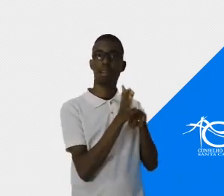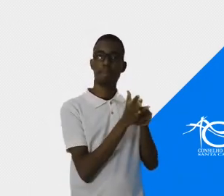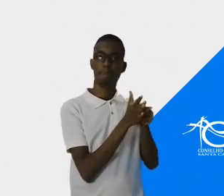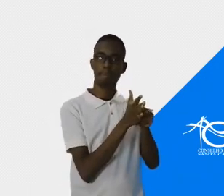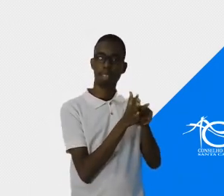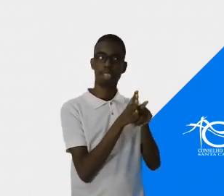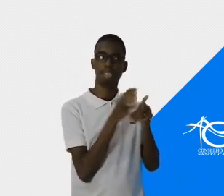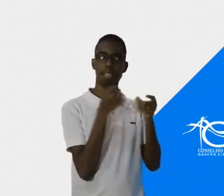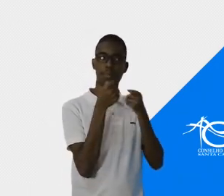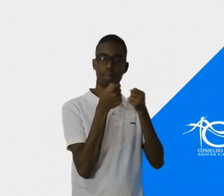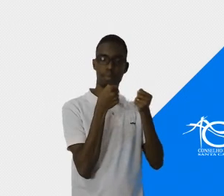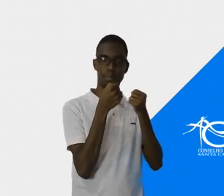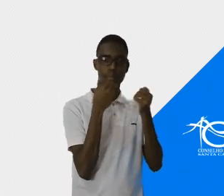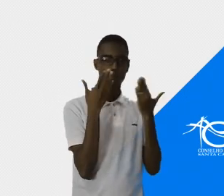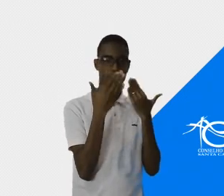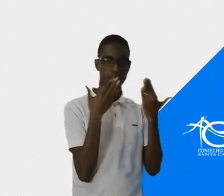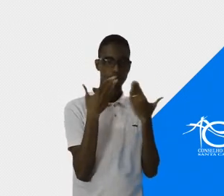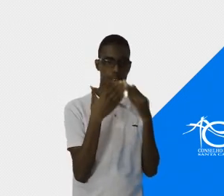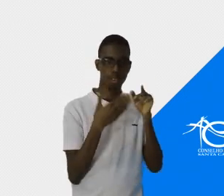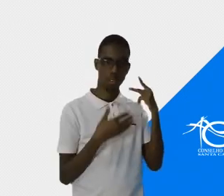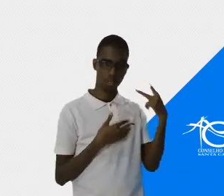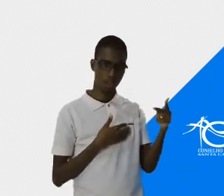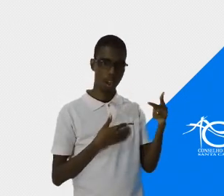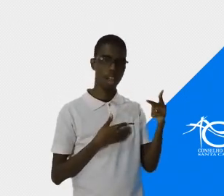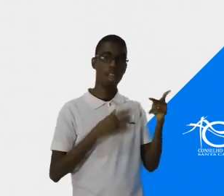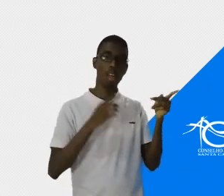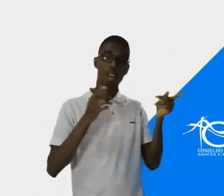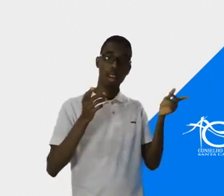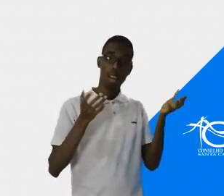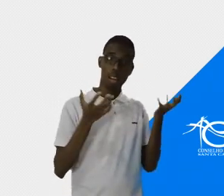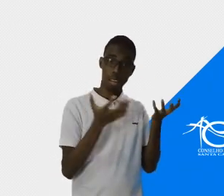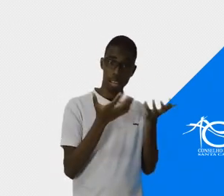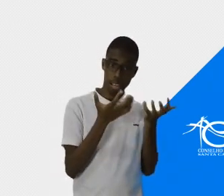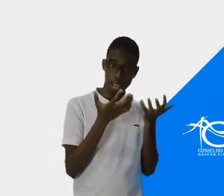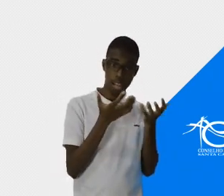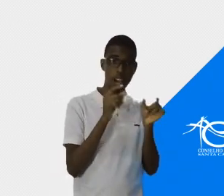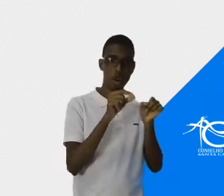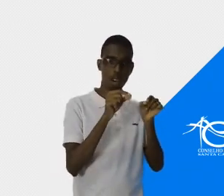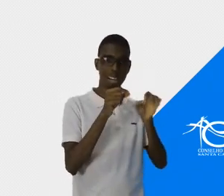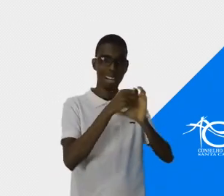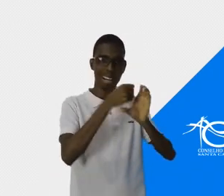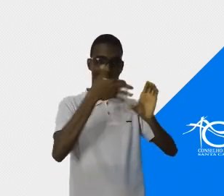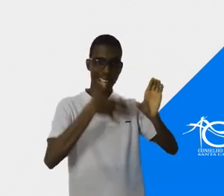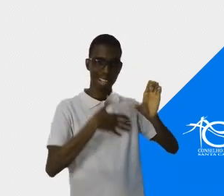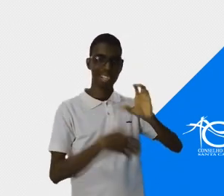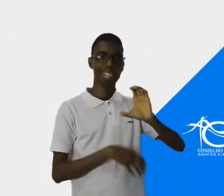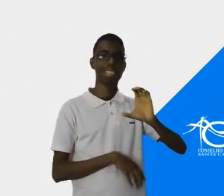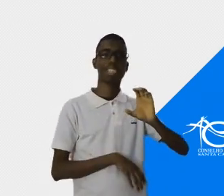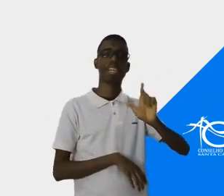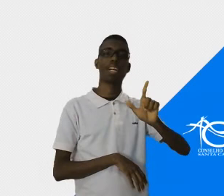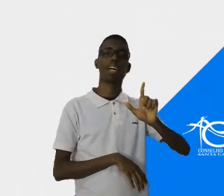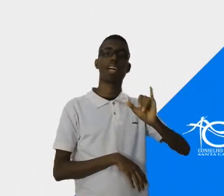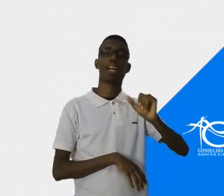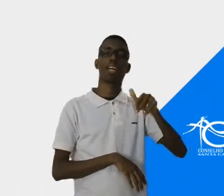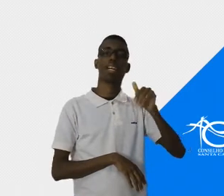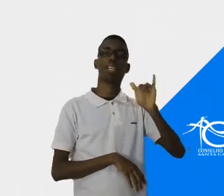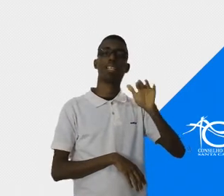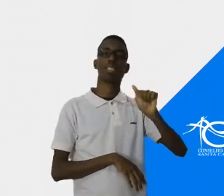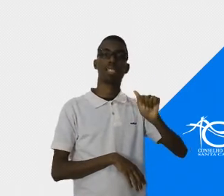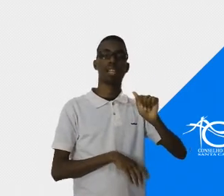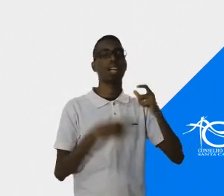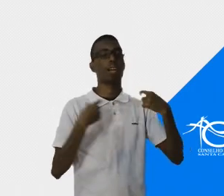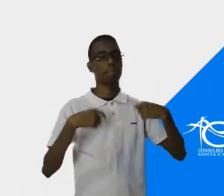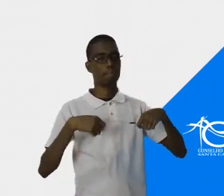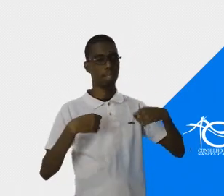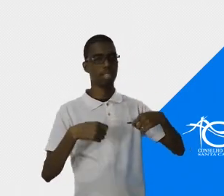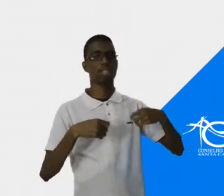realmente quiser ampliar a investigação de aspectos clínicos, vai ter que avançar uma espécie de combinação de entrevista psicológica na anamnese.